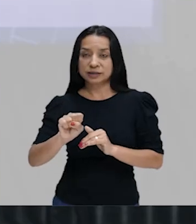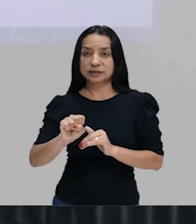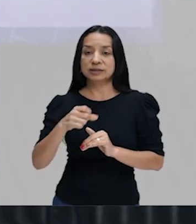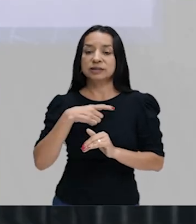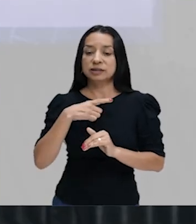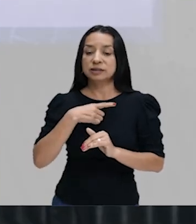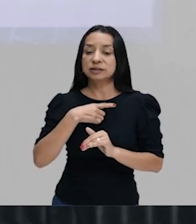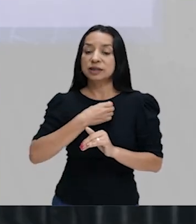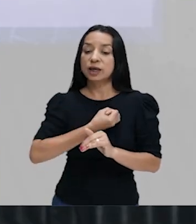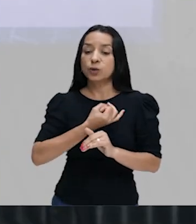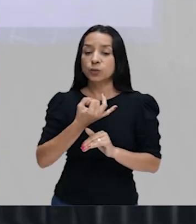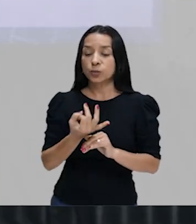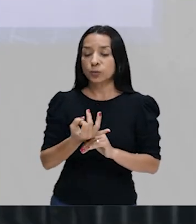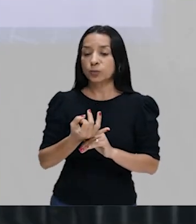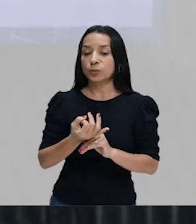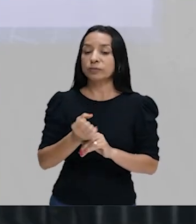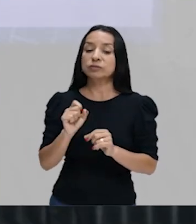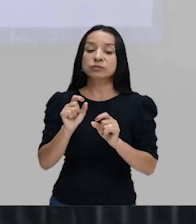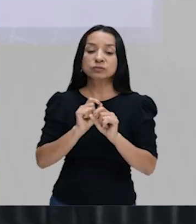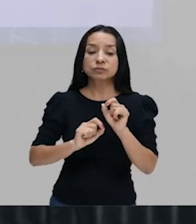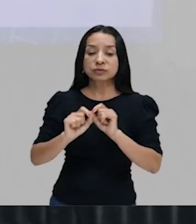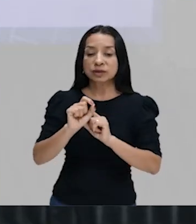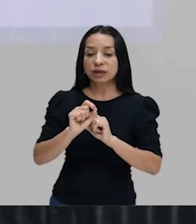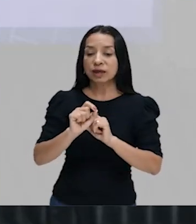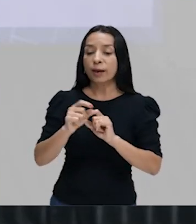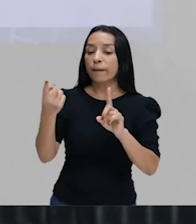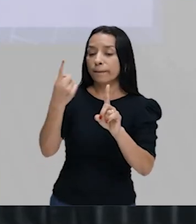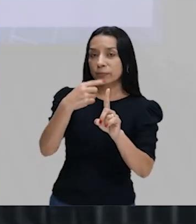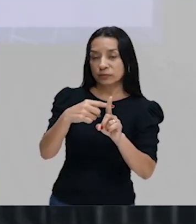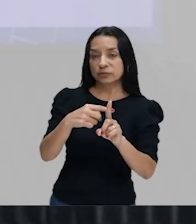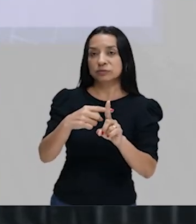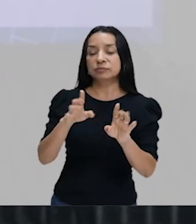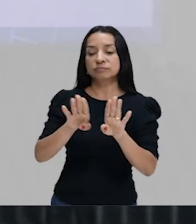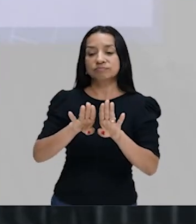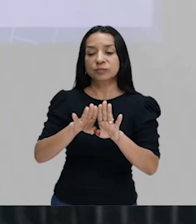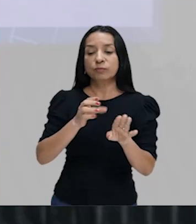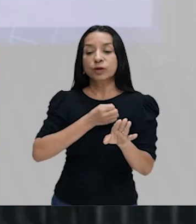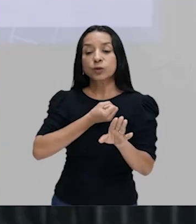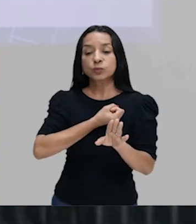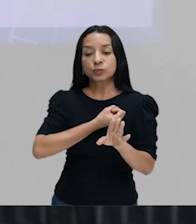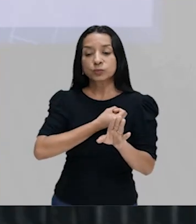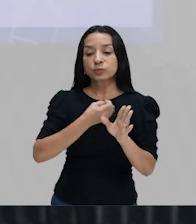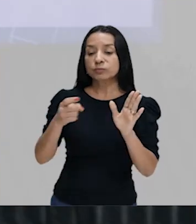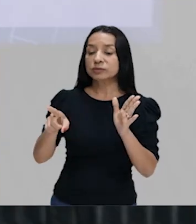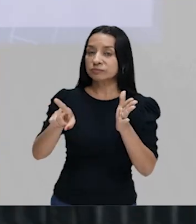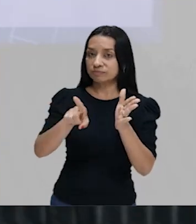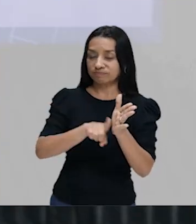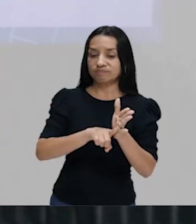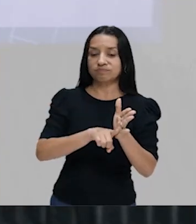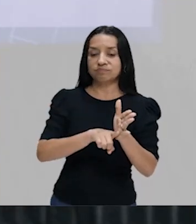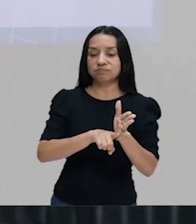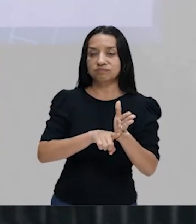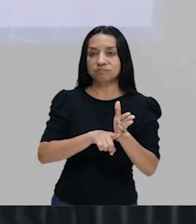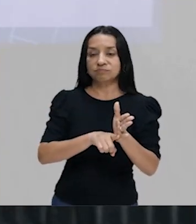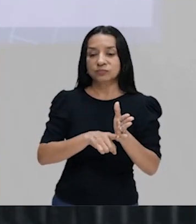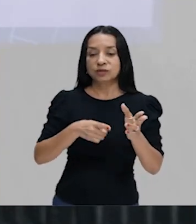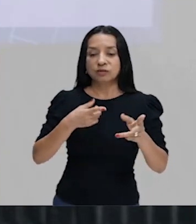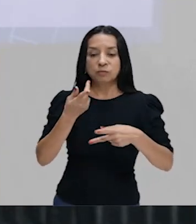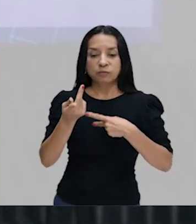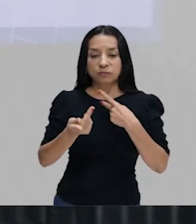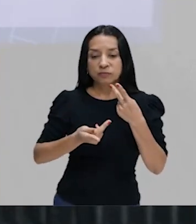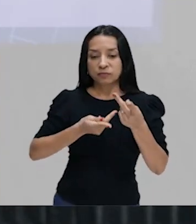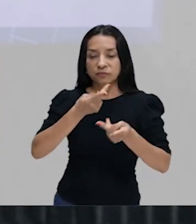inteiros, números positivos e números negativos. E veja, nesse caso aqui, para eu dizer a variação